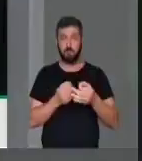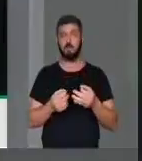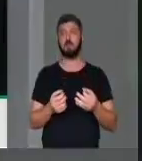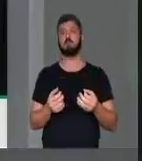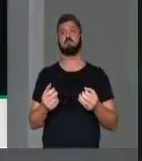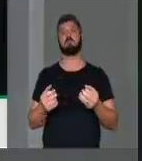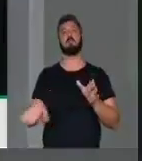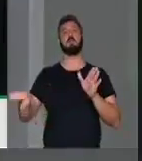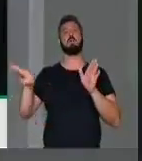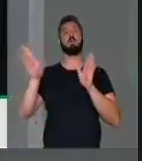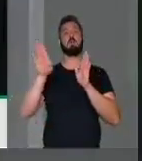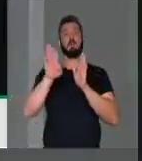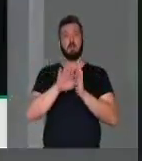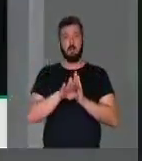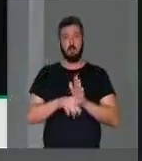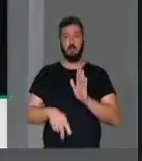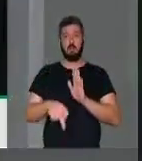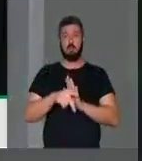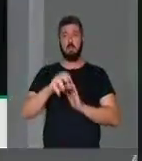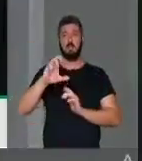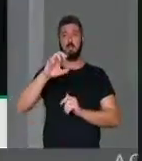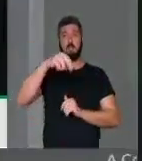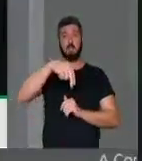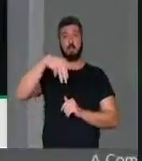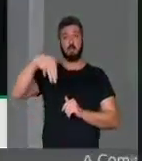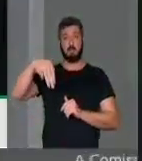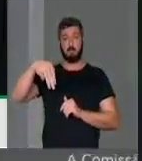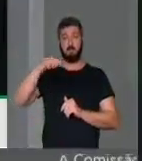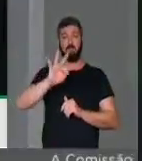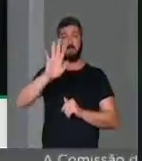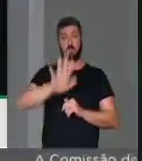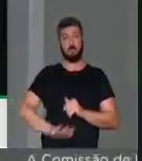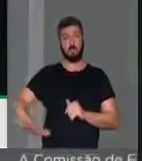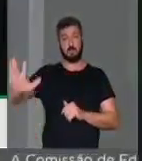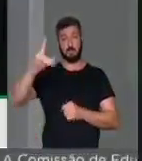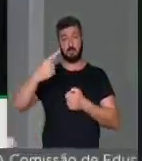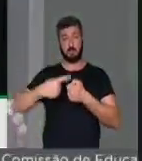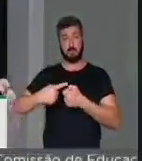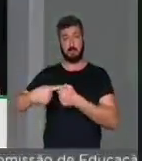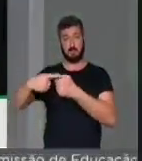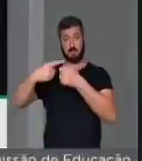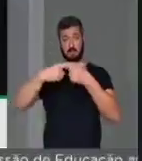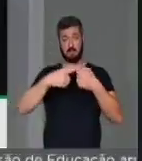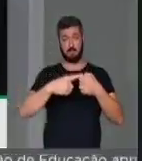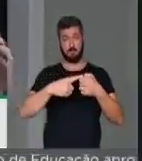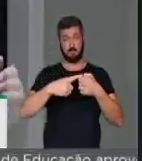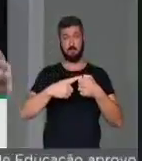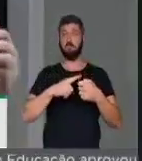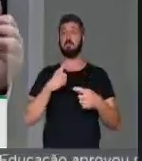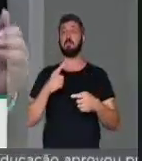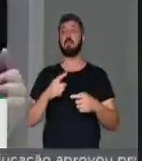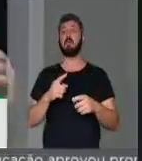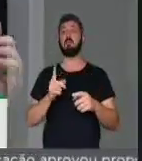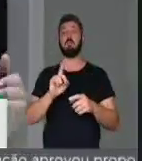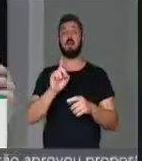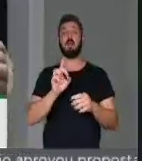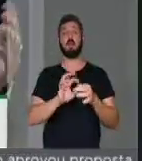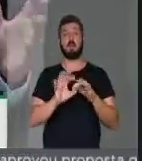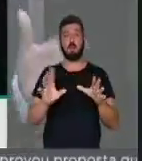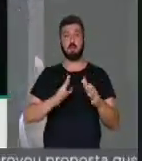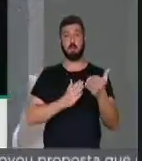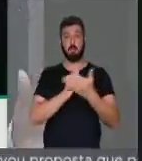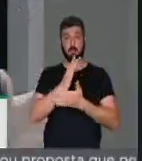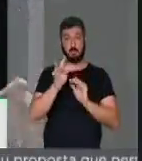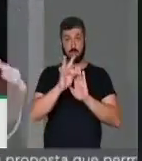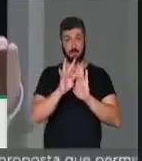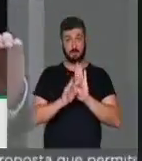vieram da Confederação Nacional dos Municípios, para que não fosse aprovado então